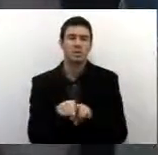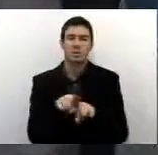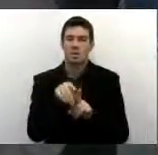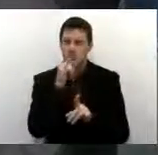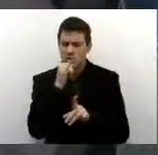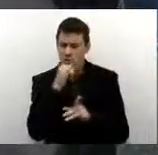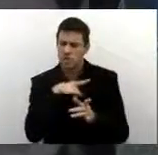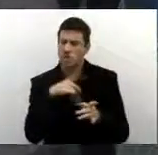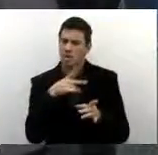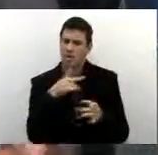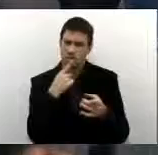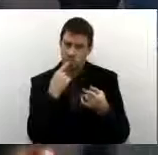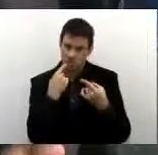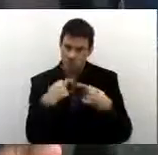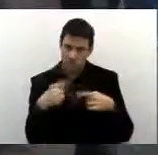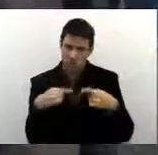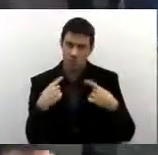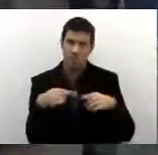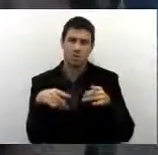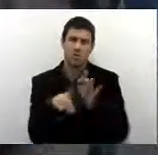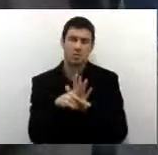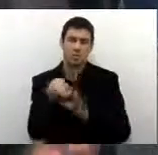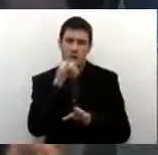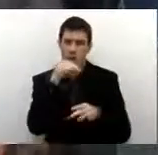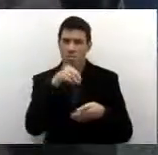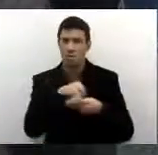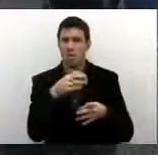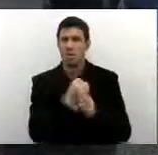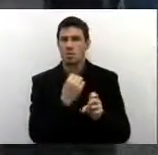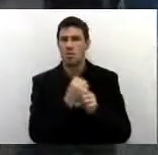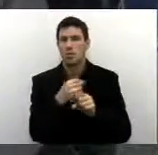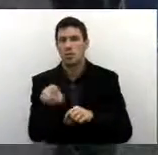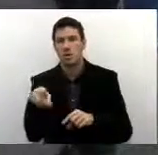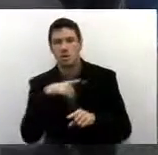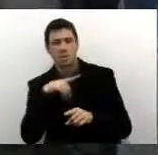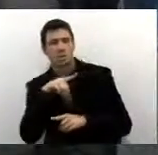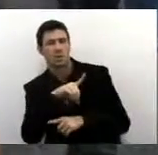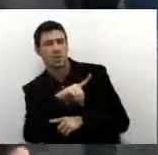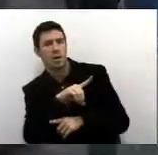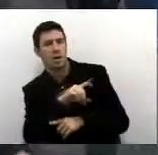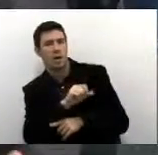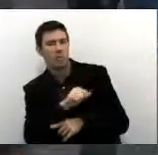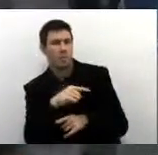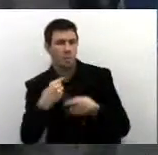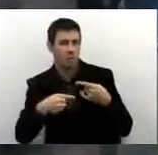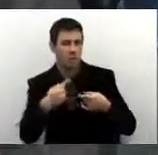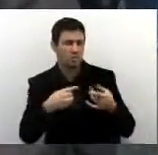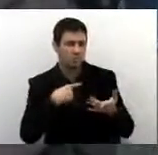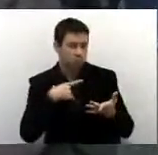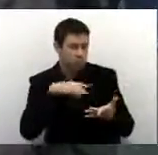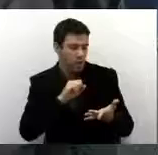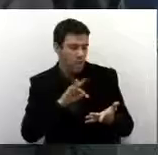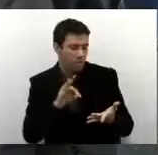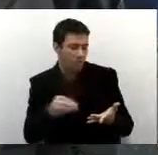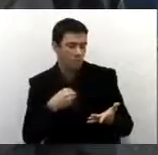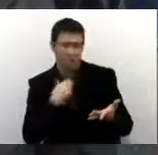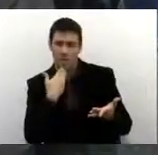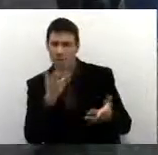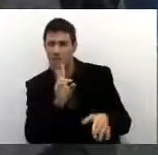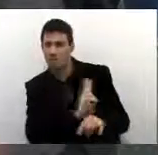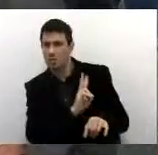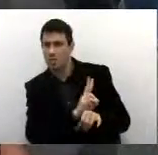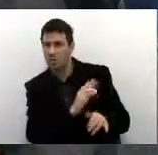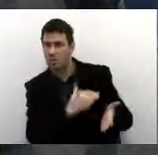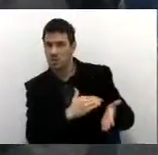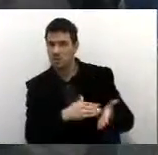do orçamento. E o secretário Rabido do Trabalho, ele quis ir para o lado político, quis fazer uma crítica do governo do estado. Primeiro ele tem que cuidar da secretaria dele, depois